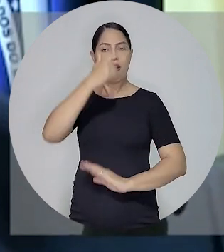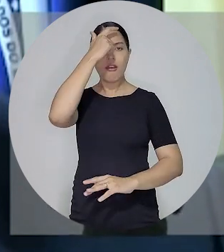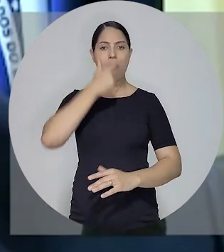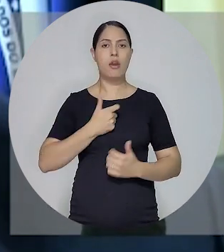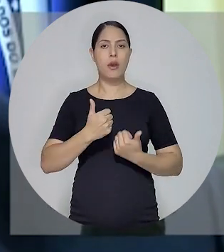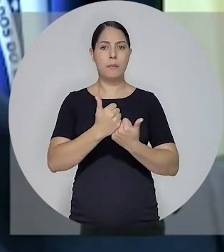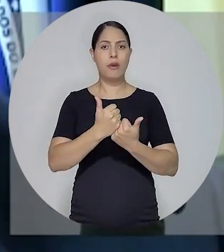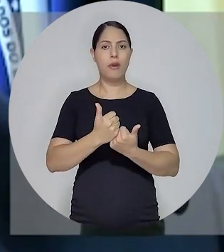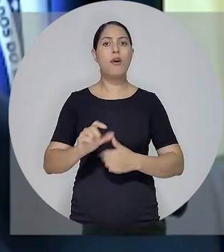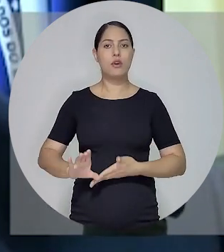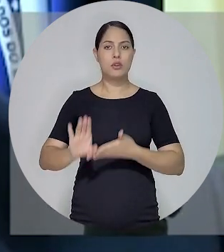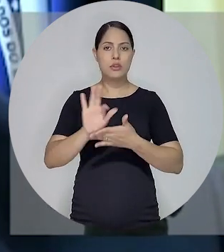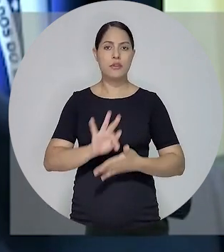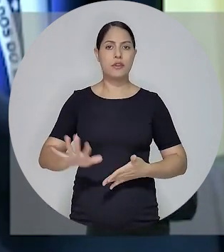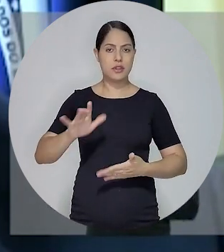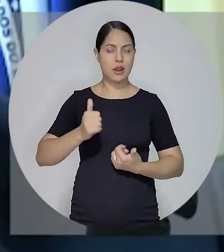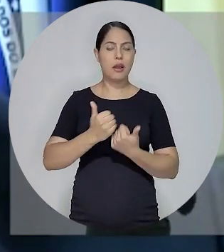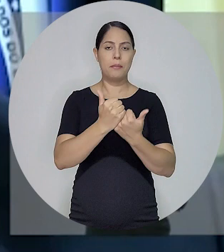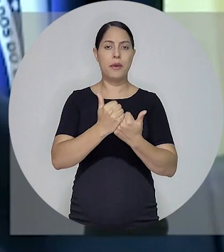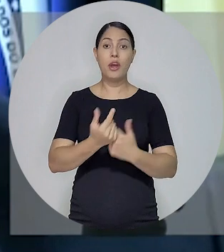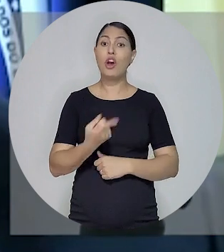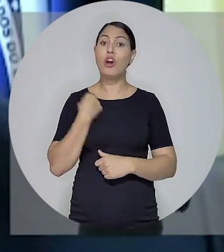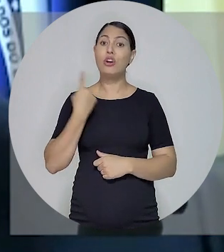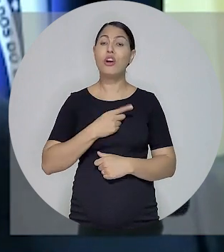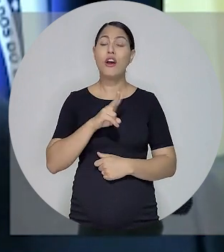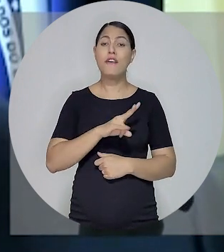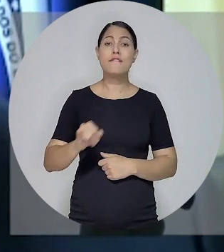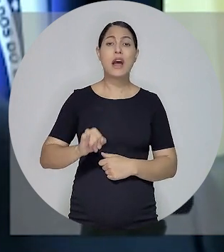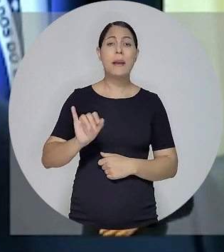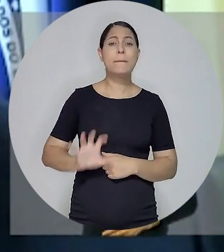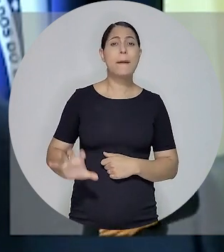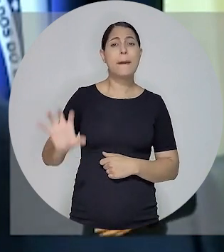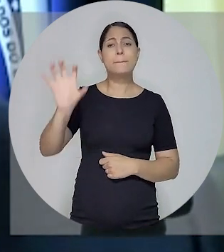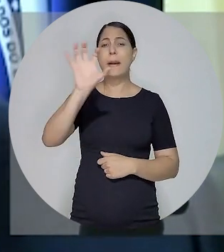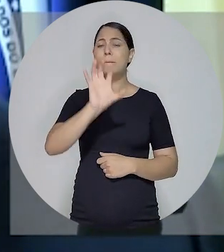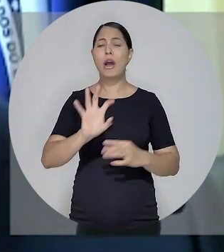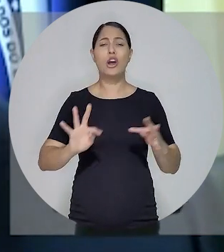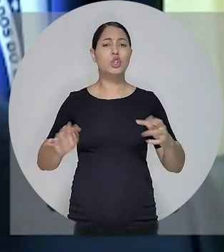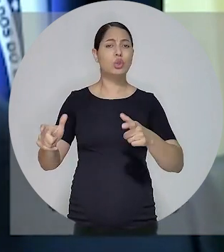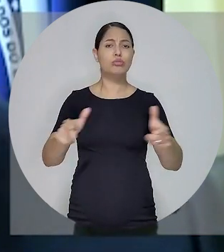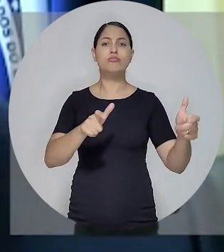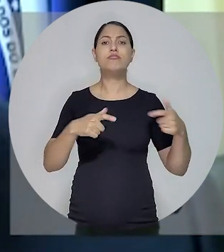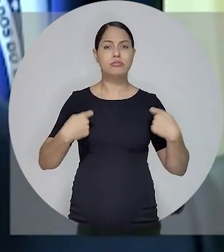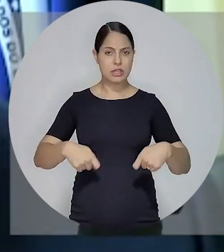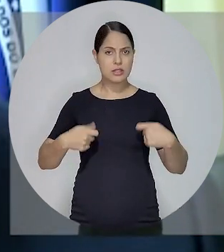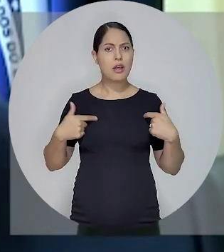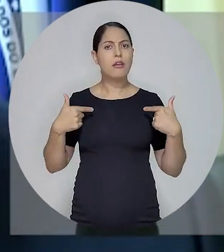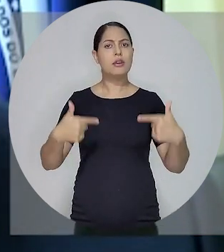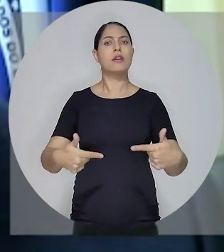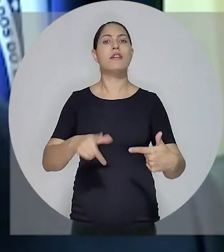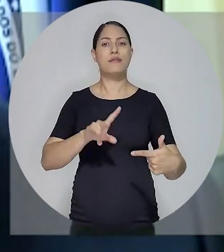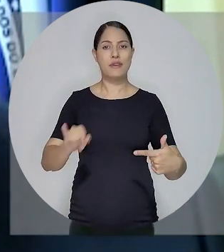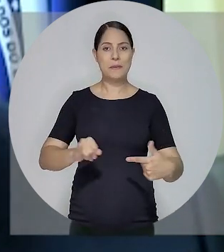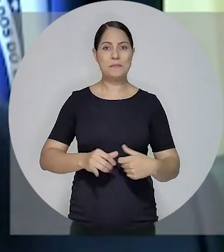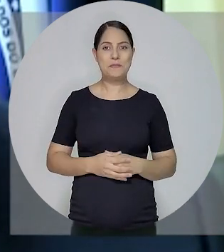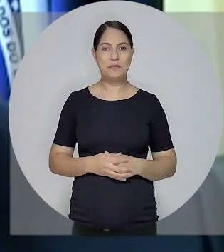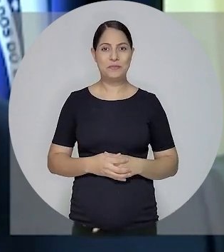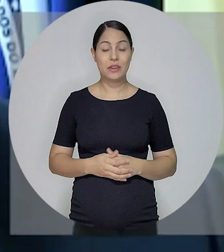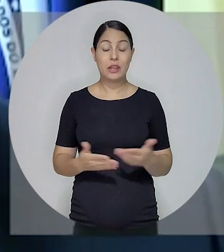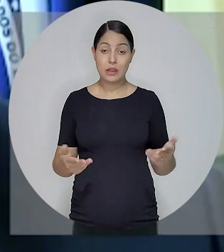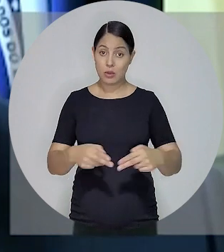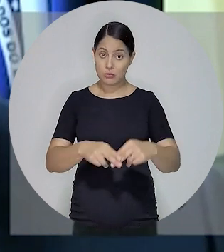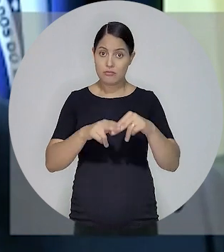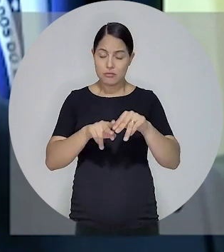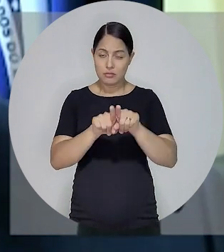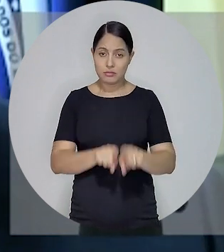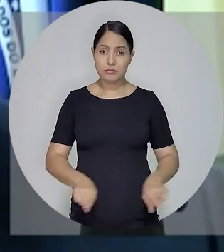que poderá contar comigo e com o Conselho Federal da Ordem dos Advogados do Brasil. Vamos atuar em todas as esferas necessárias. E